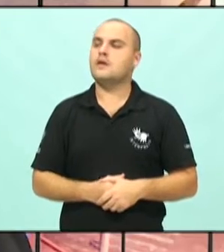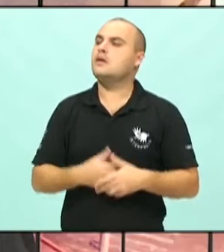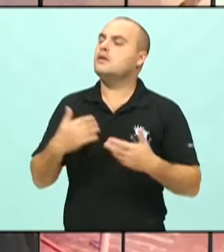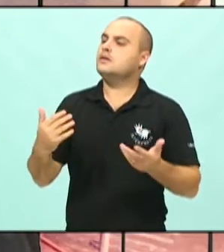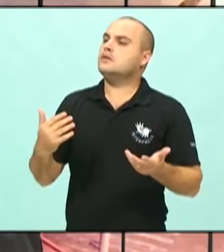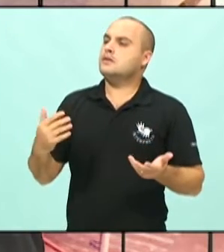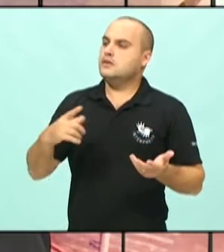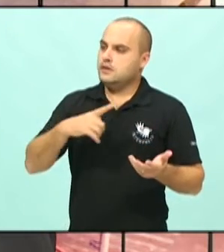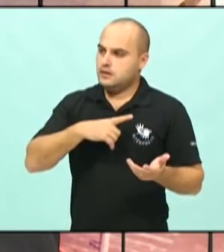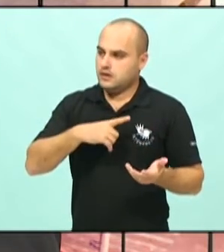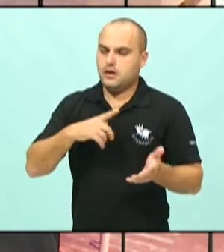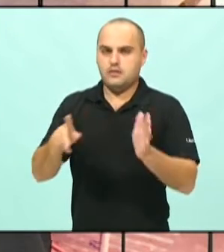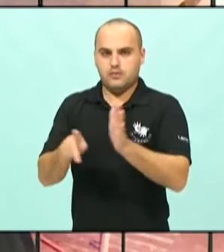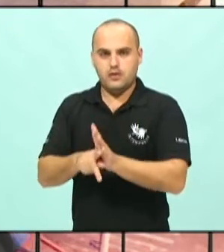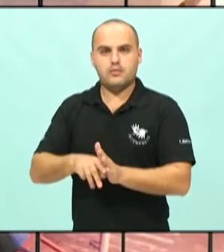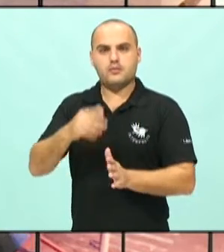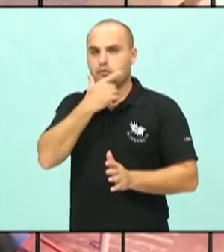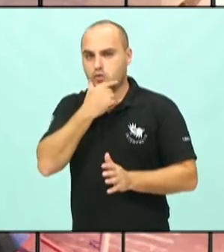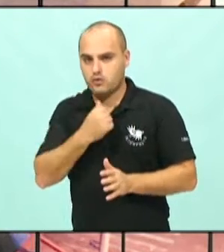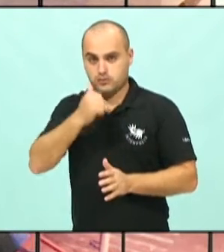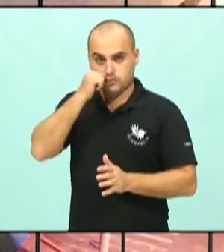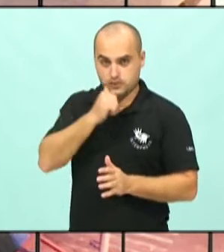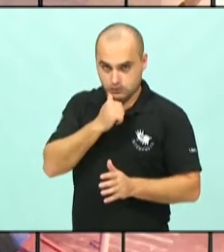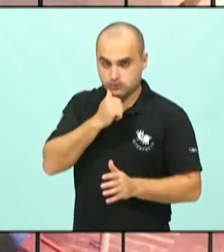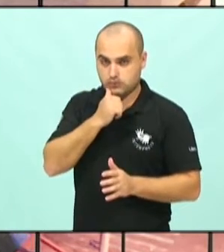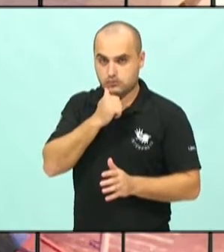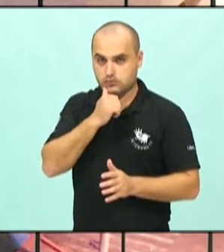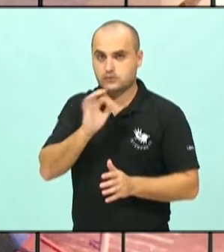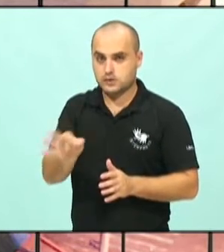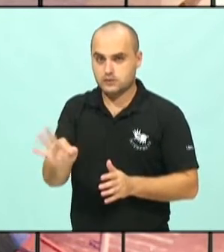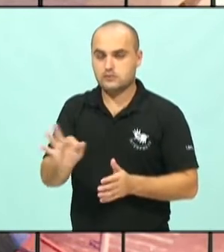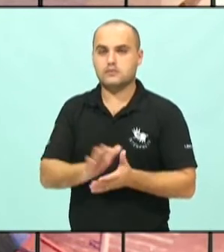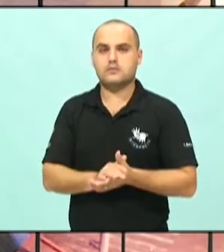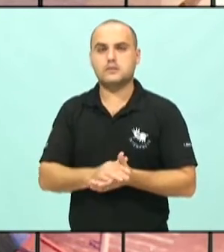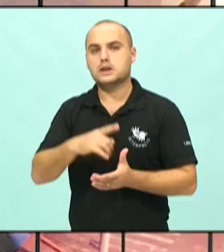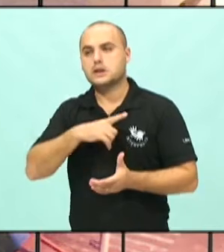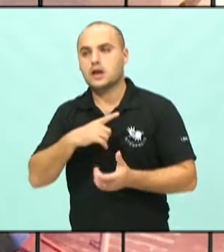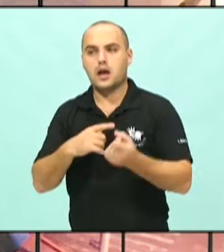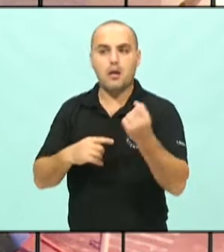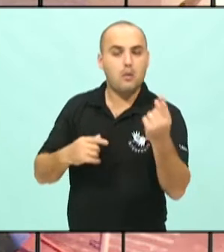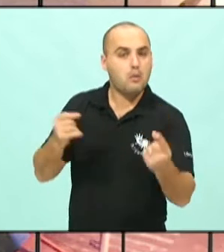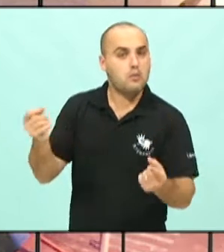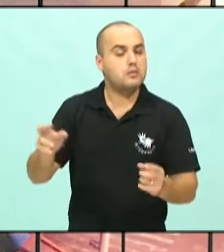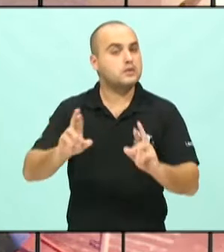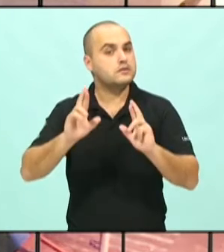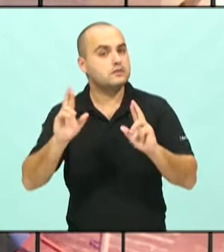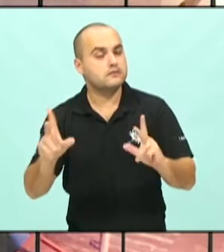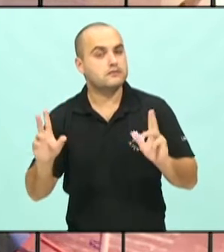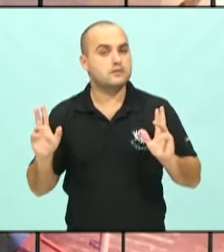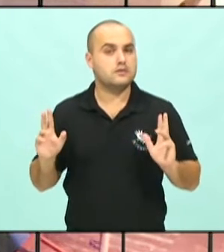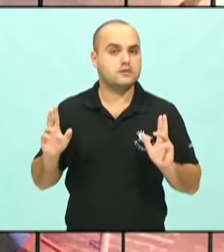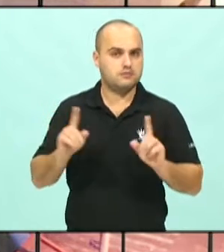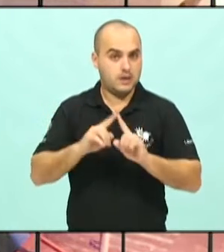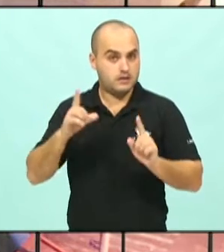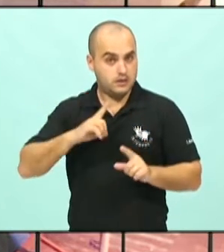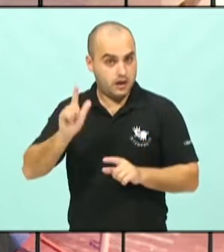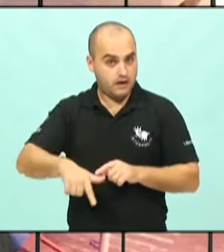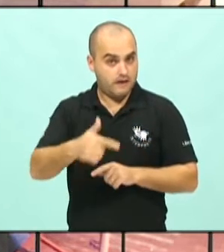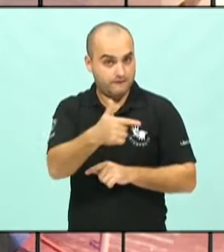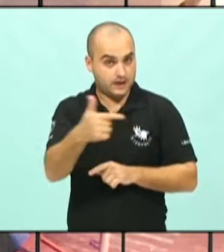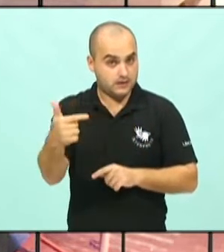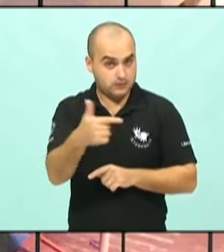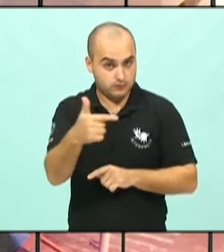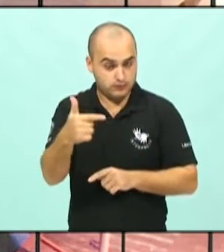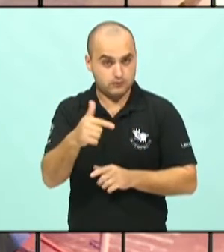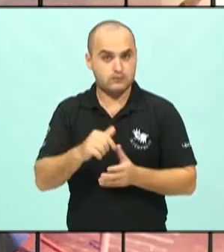nós temos as tradicionais, masculino e feminino. Tem alguma modalidade diferente, mas são 22 ao total.